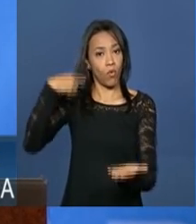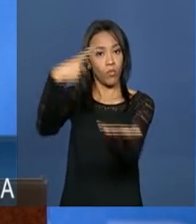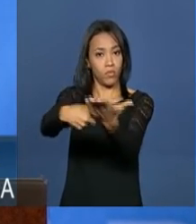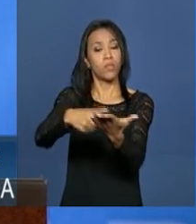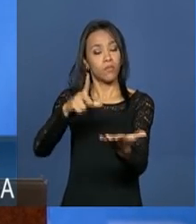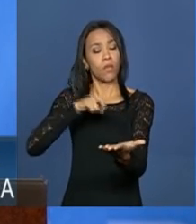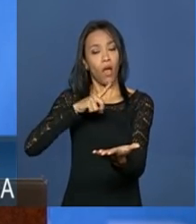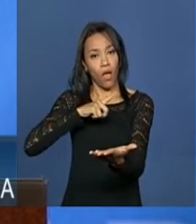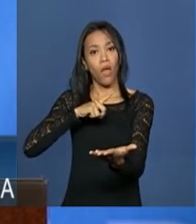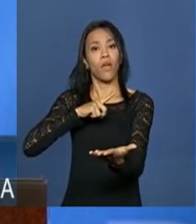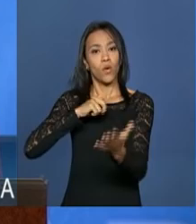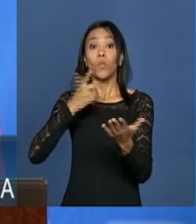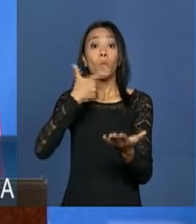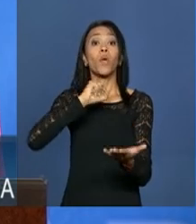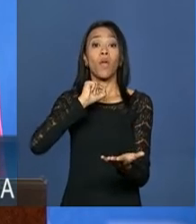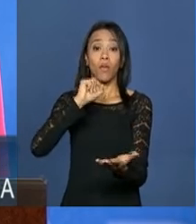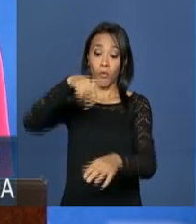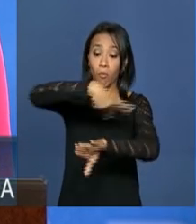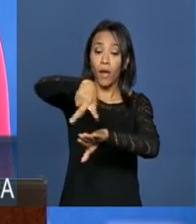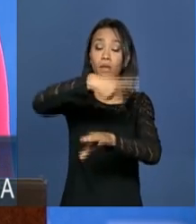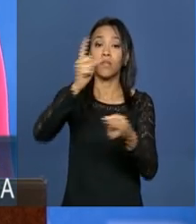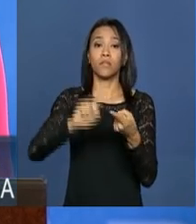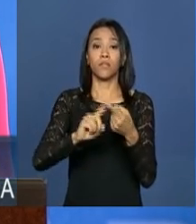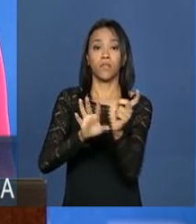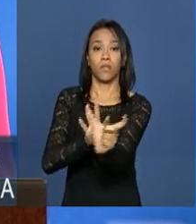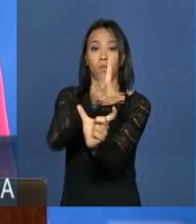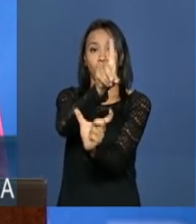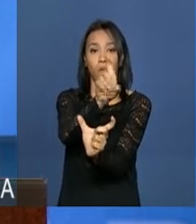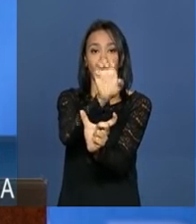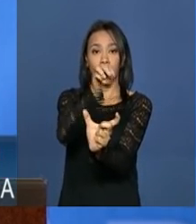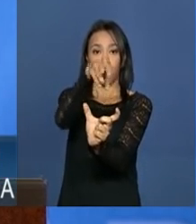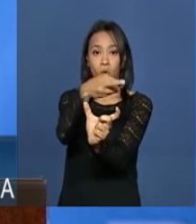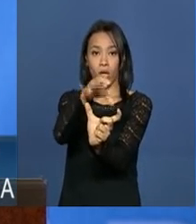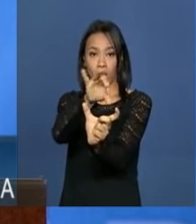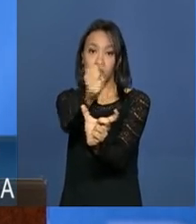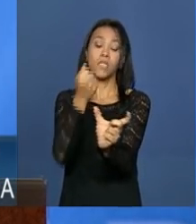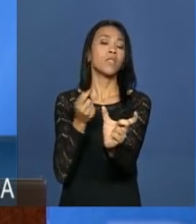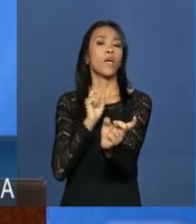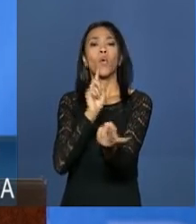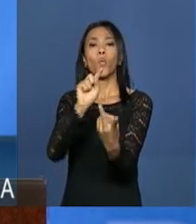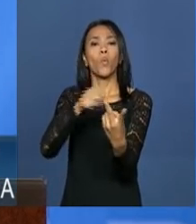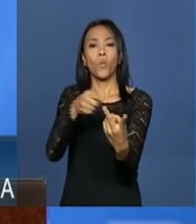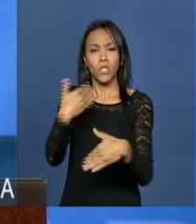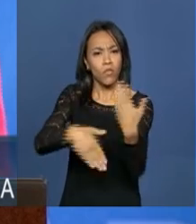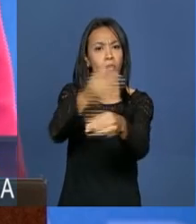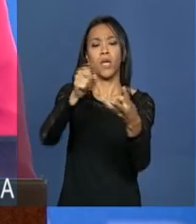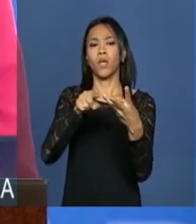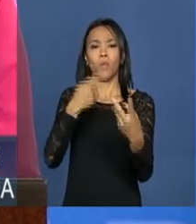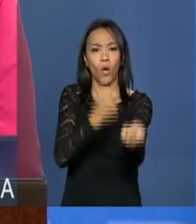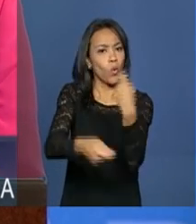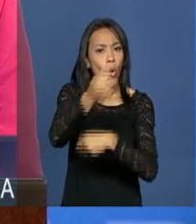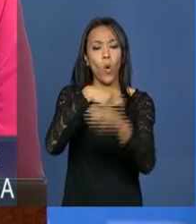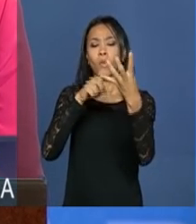Tenho responsabilidade com o país, com a democracia, com o desenvolvimento e o crescimento econômico, com